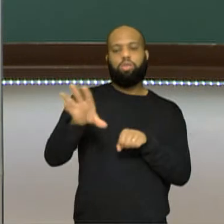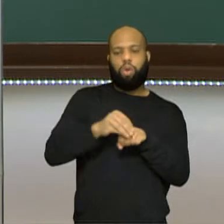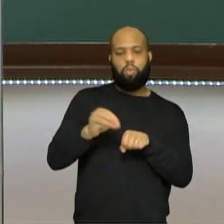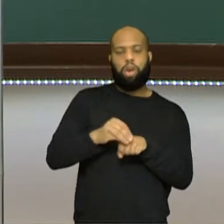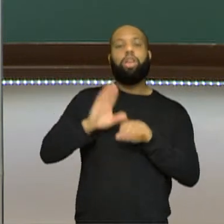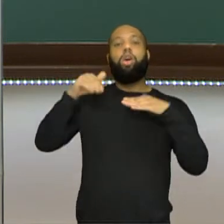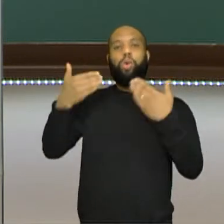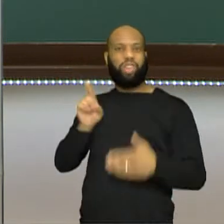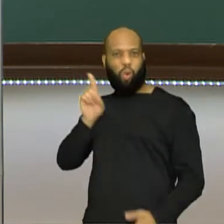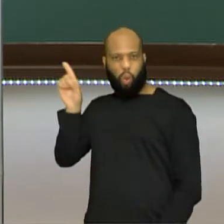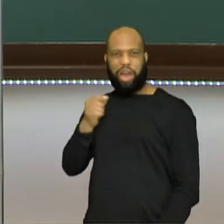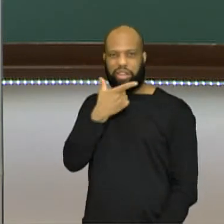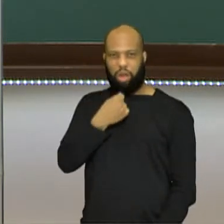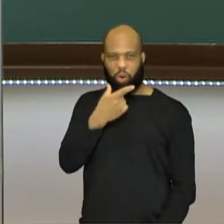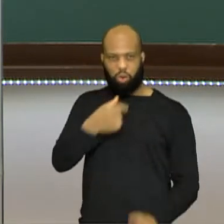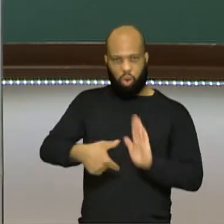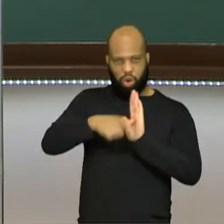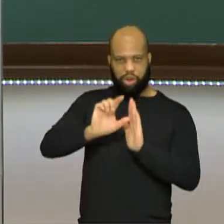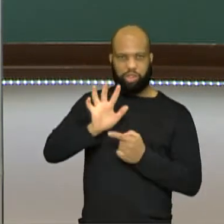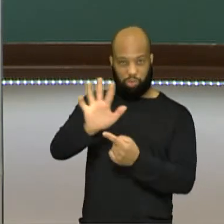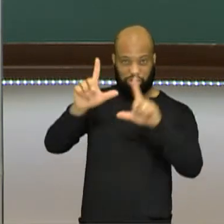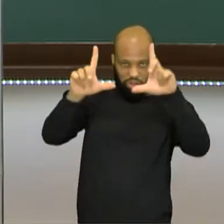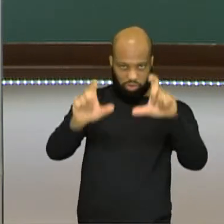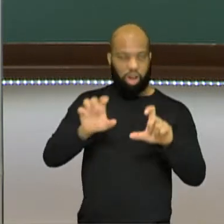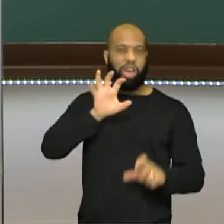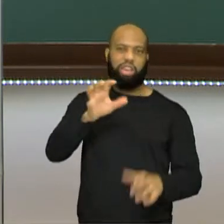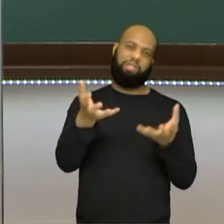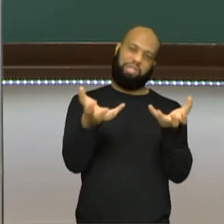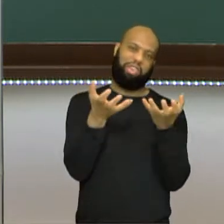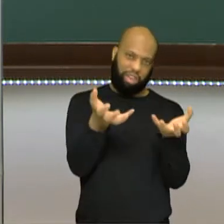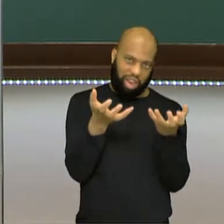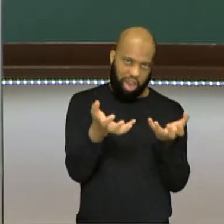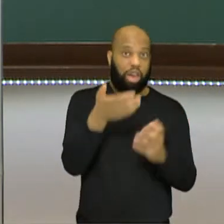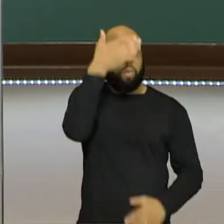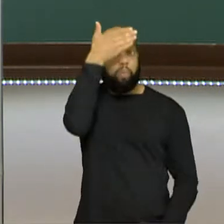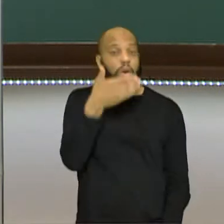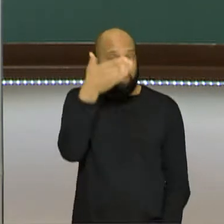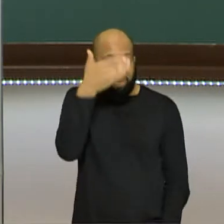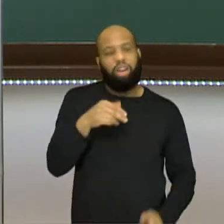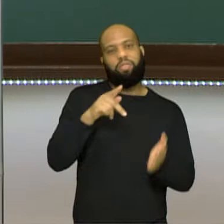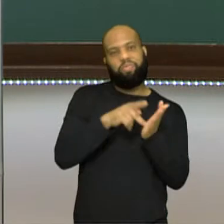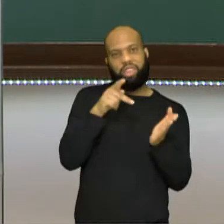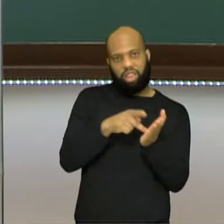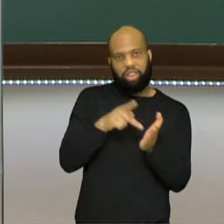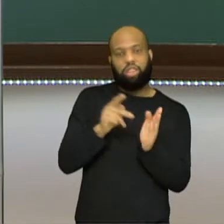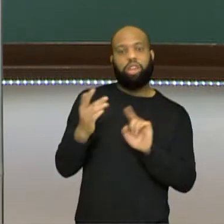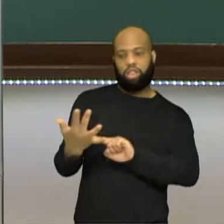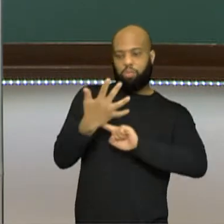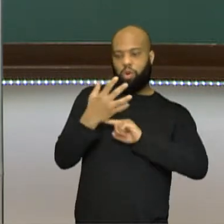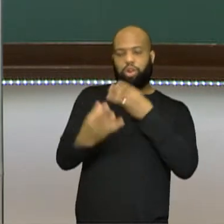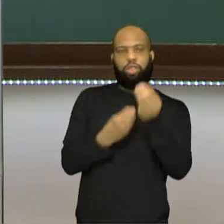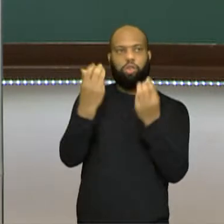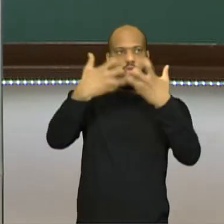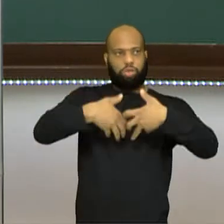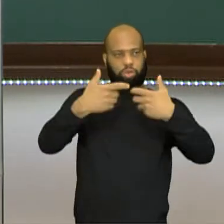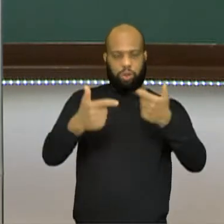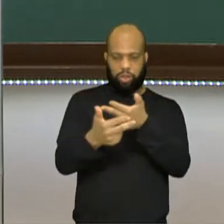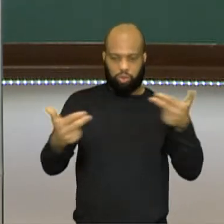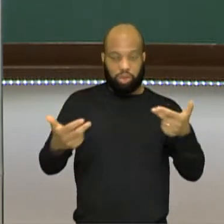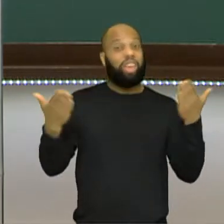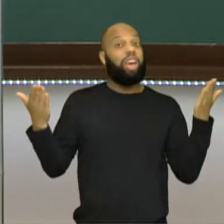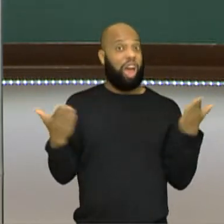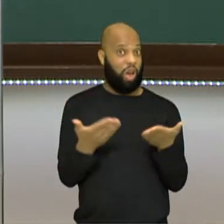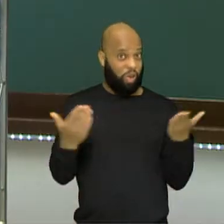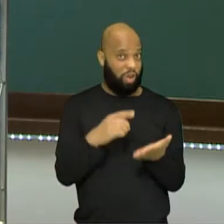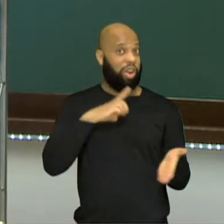é justamente por essa evidenciação de um princípio fundamental que seja provado, que realmente nos mostre como a coisa funciona. Então,